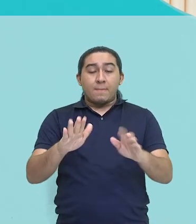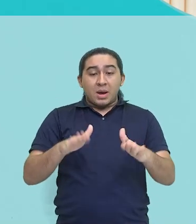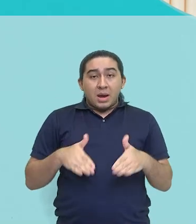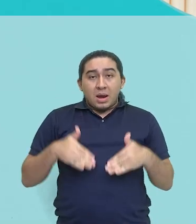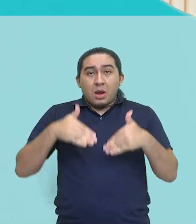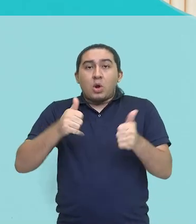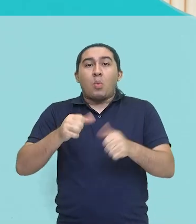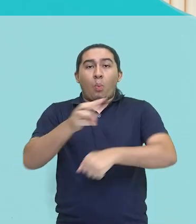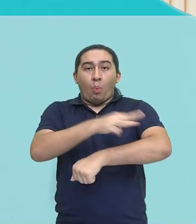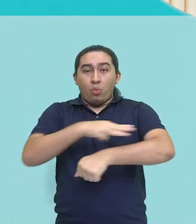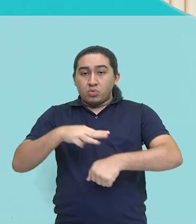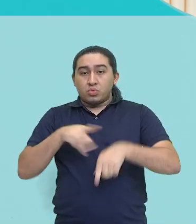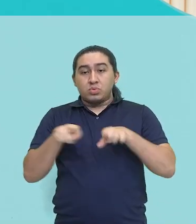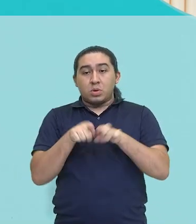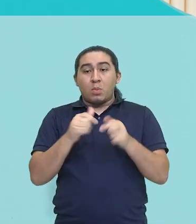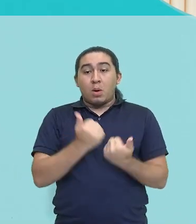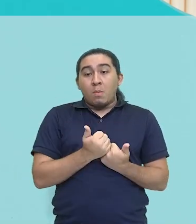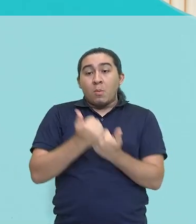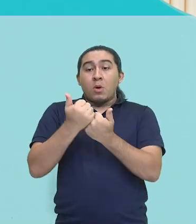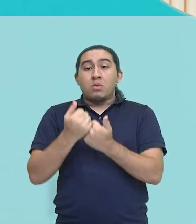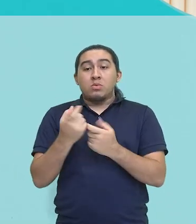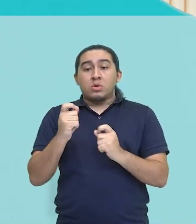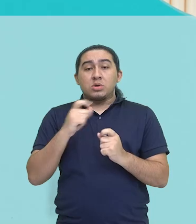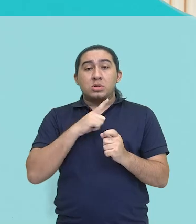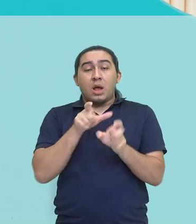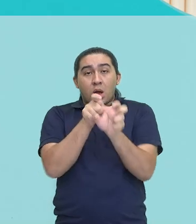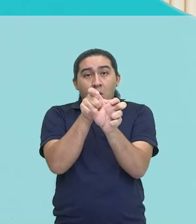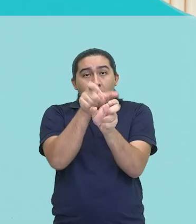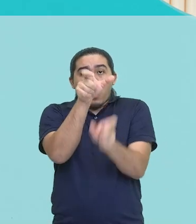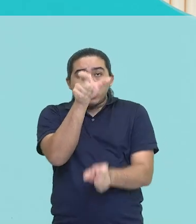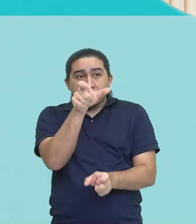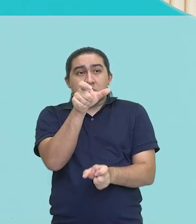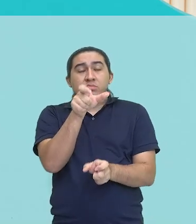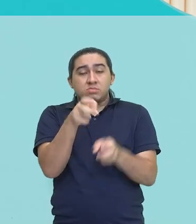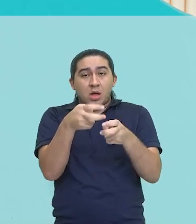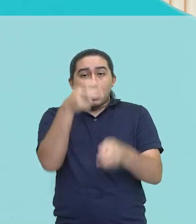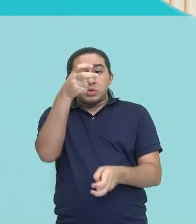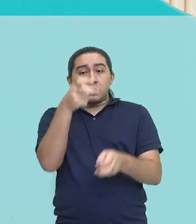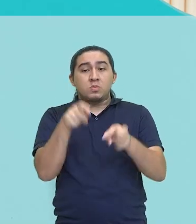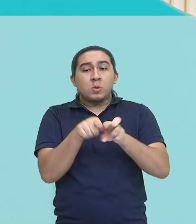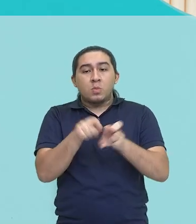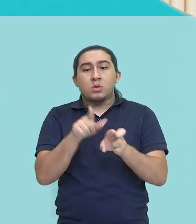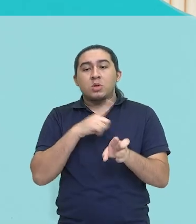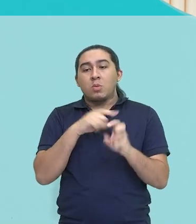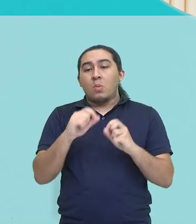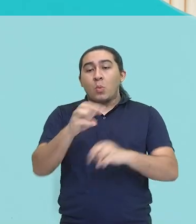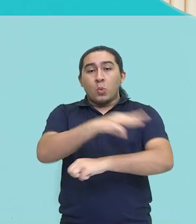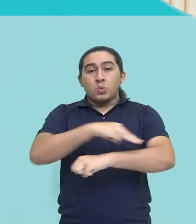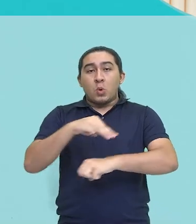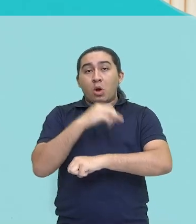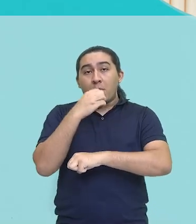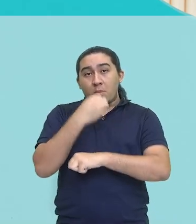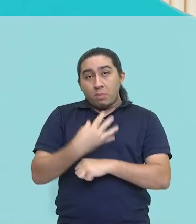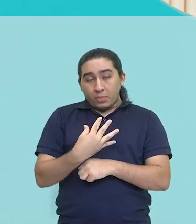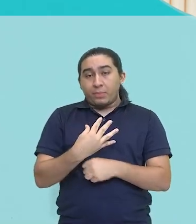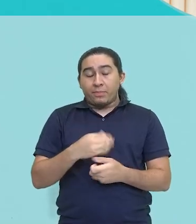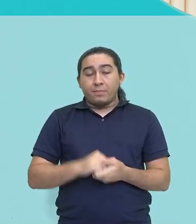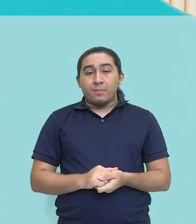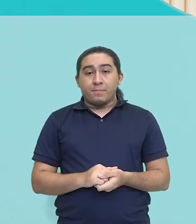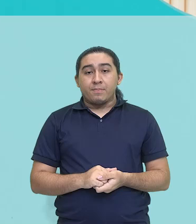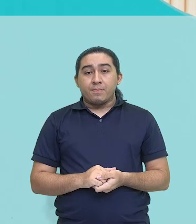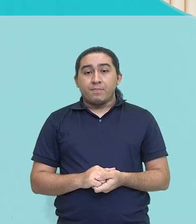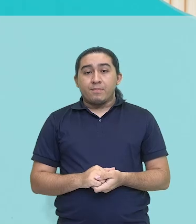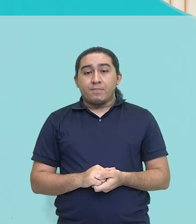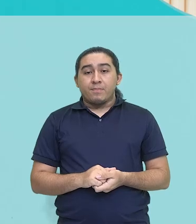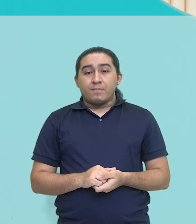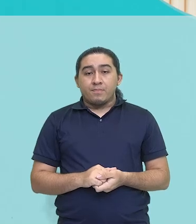para poder também auxiliar os músculos da costa que estão ali trabalhando também para manter uma boa postura.